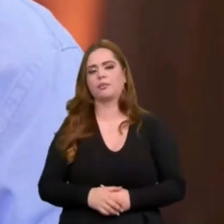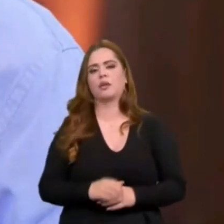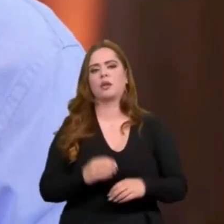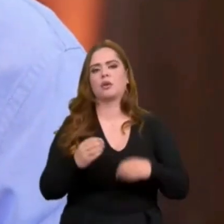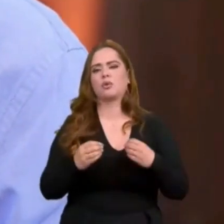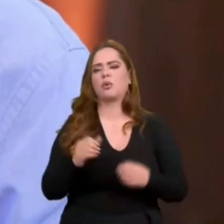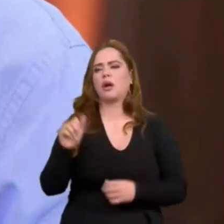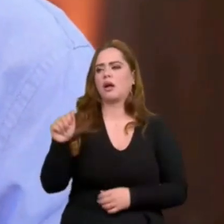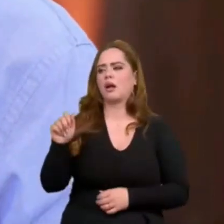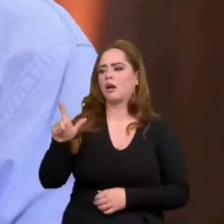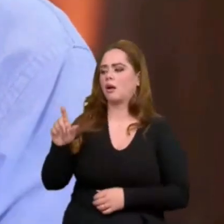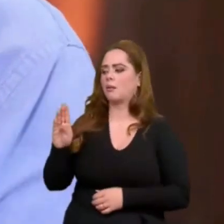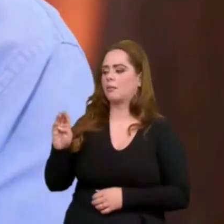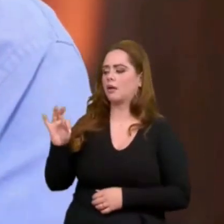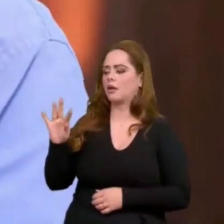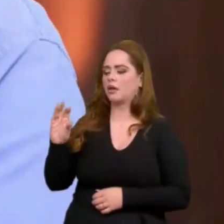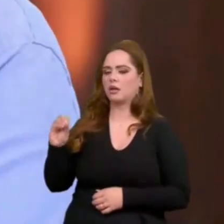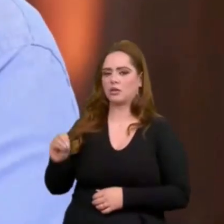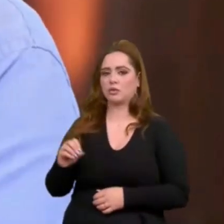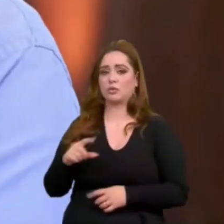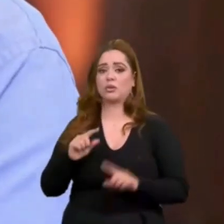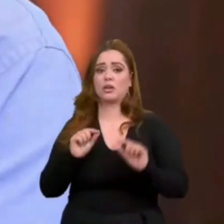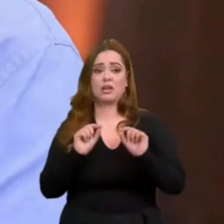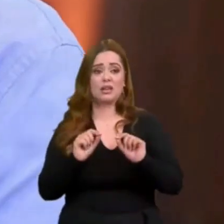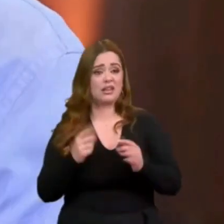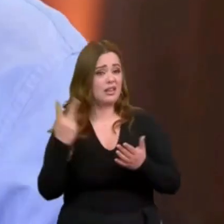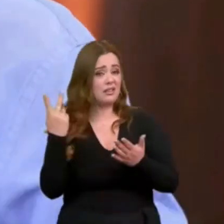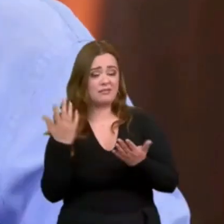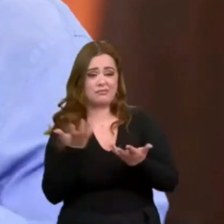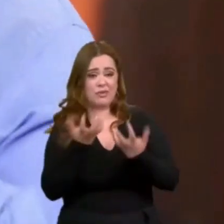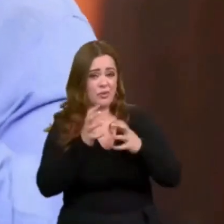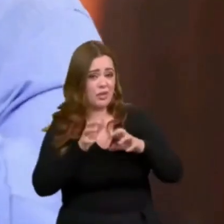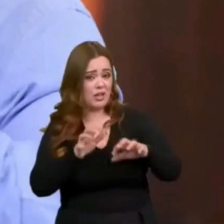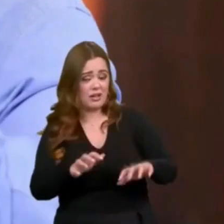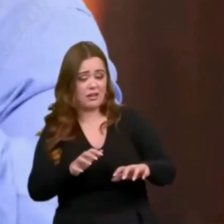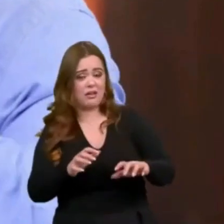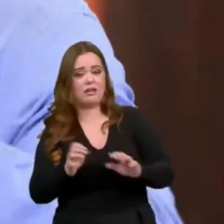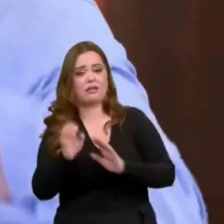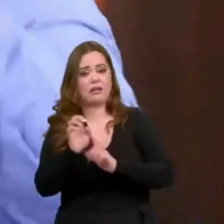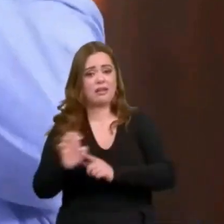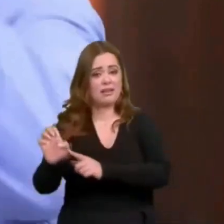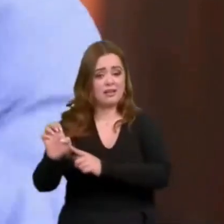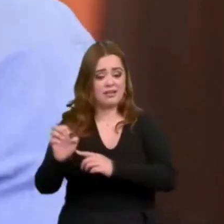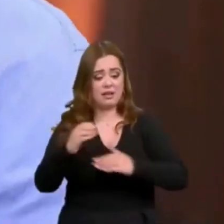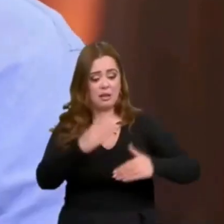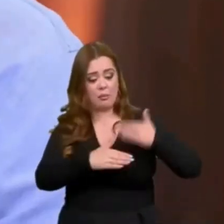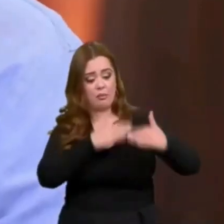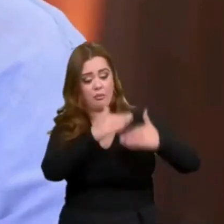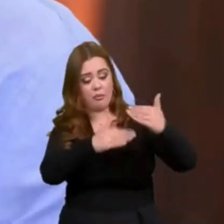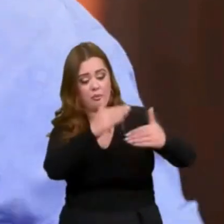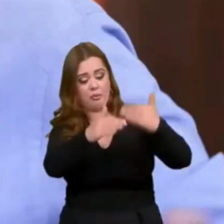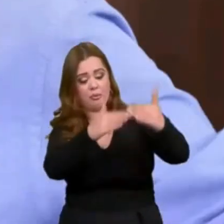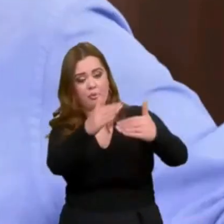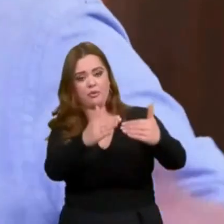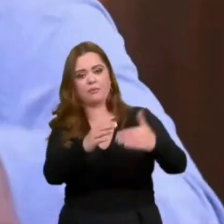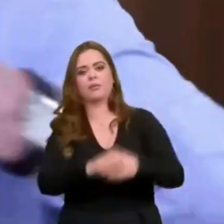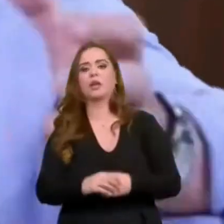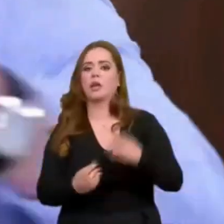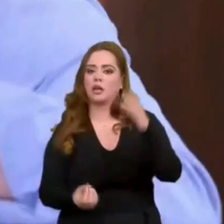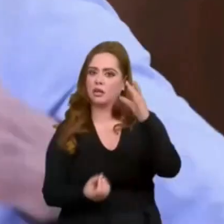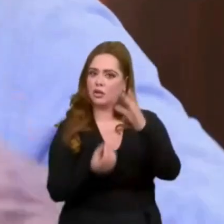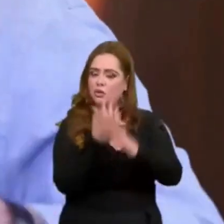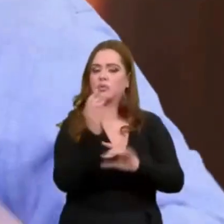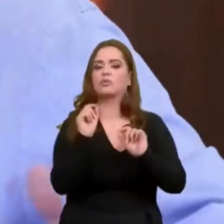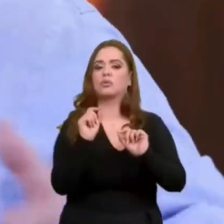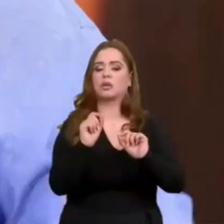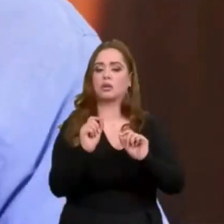Delfim, sabe? Que não queriam que a esquerda avançasse muito, então quando a gente estava avançando muito nos direitos sociais, criou-se o Centrão, ou seja, todos